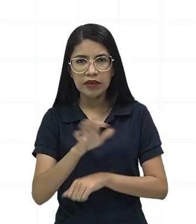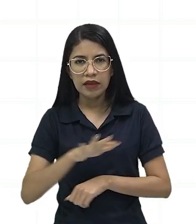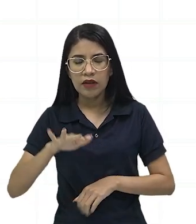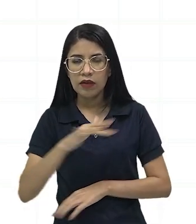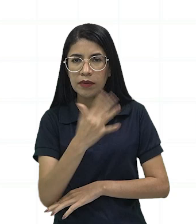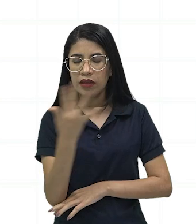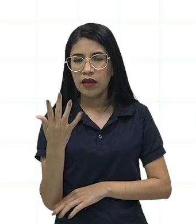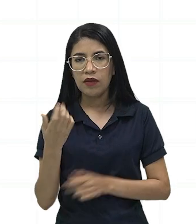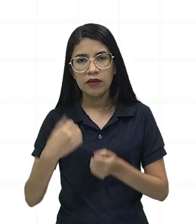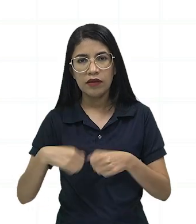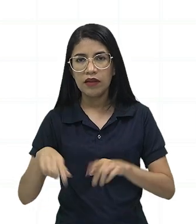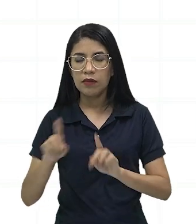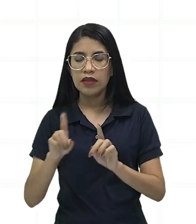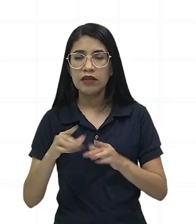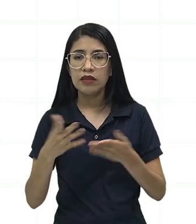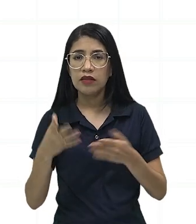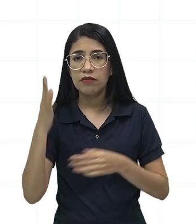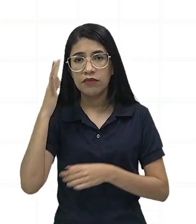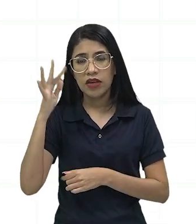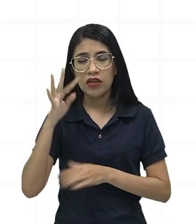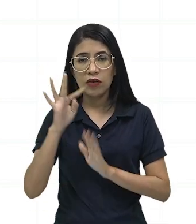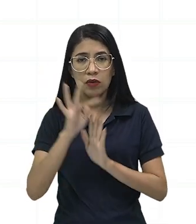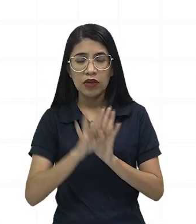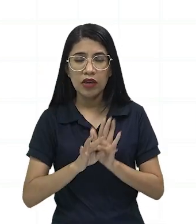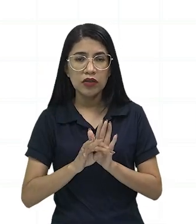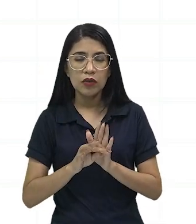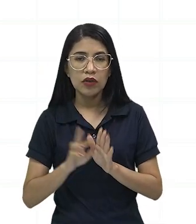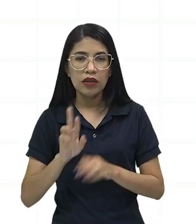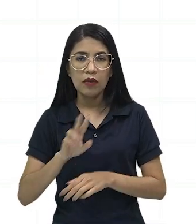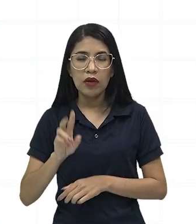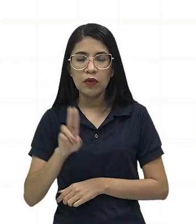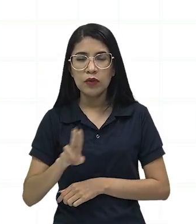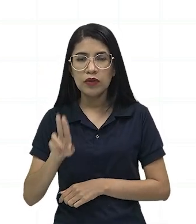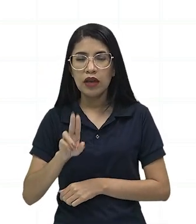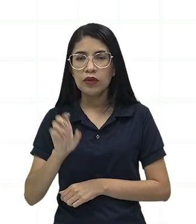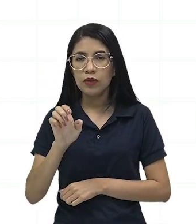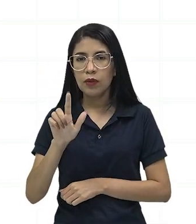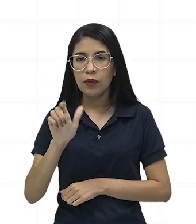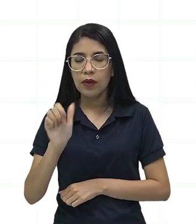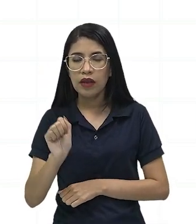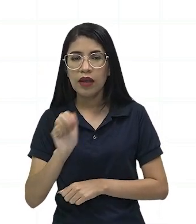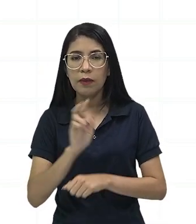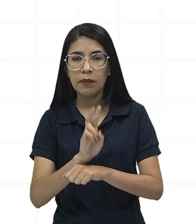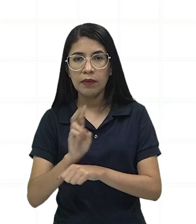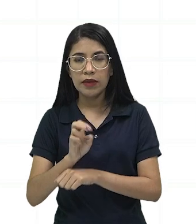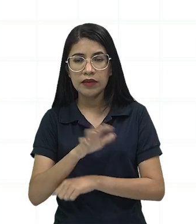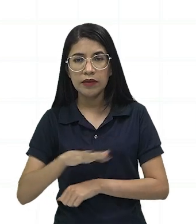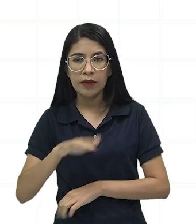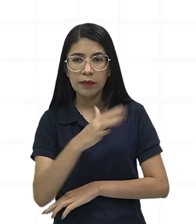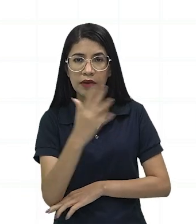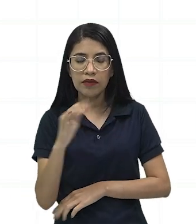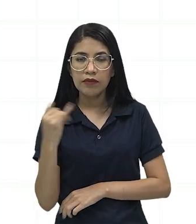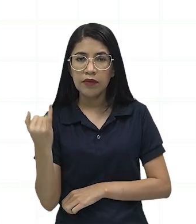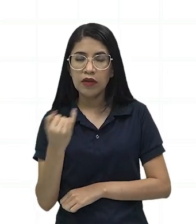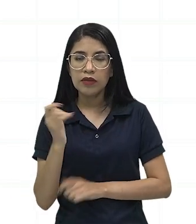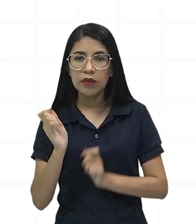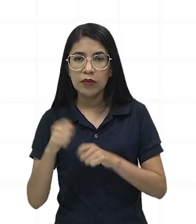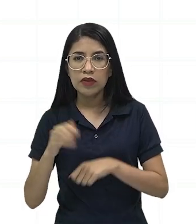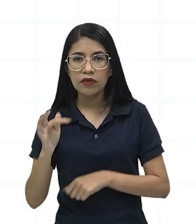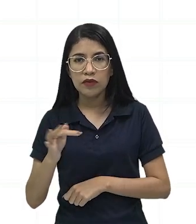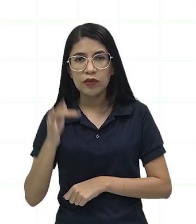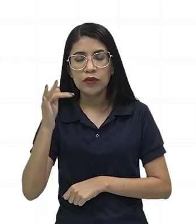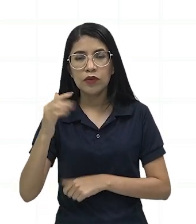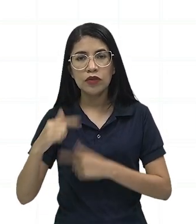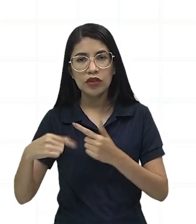ambiental? Imagina então vocês agora que esse texto eu não utilizei o ela. Eu falei, a preservação ambiental é importante para assegurar o futuro das